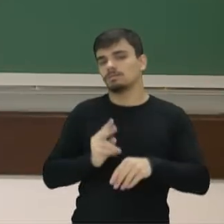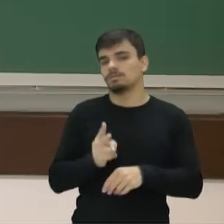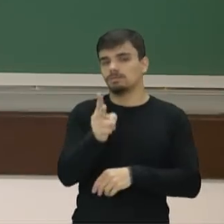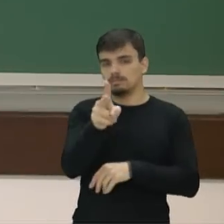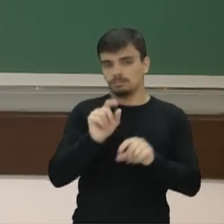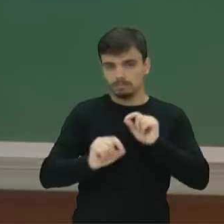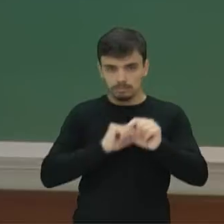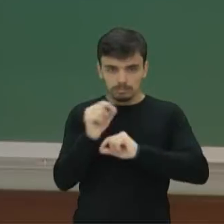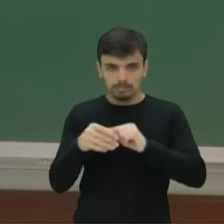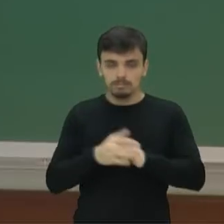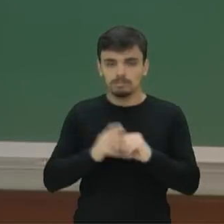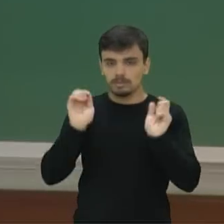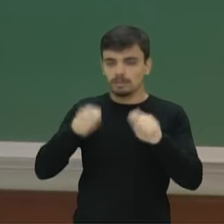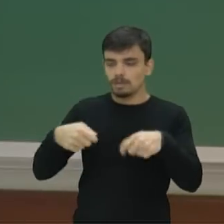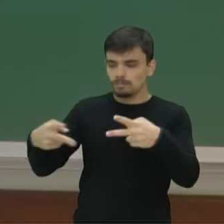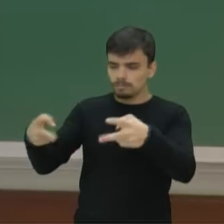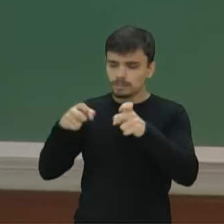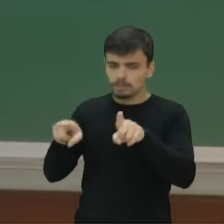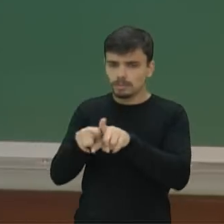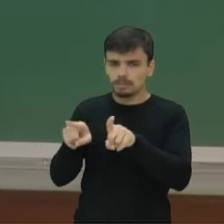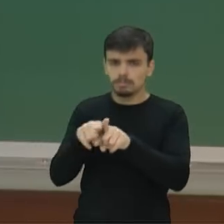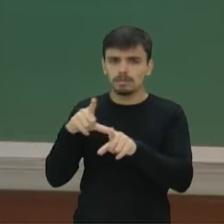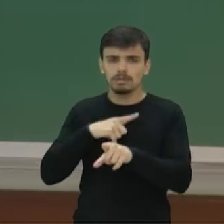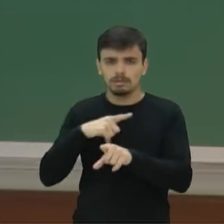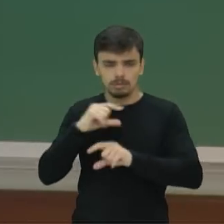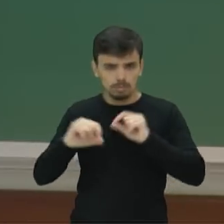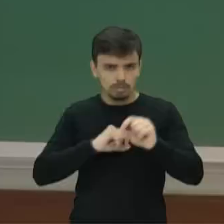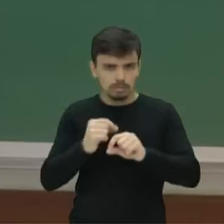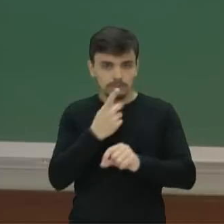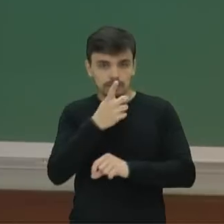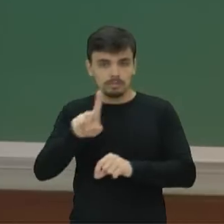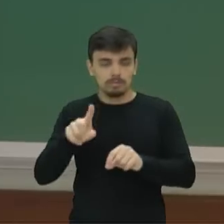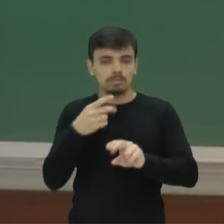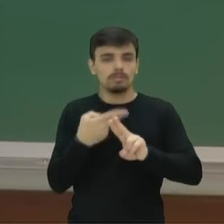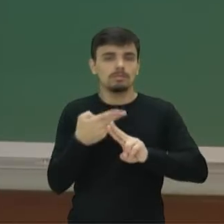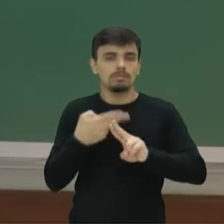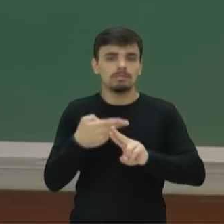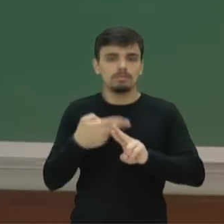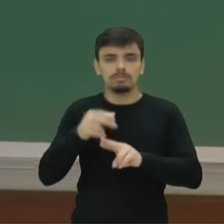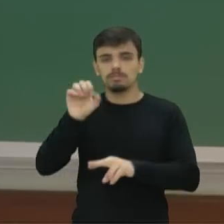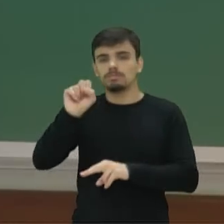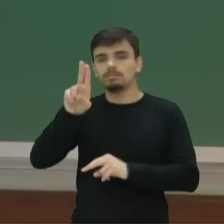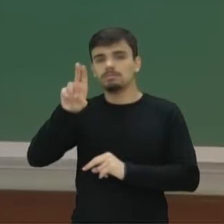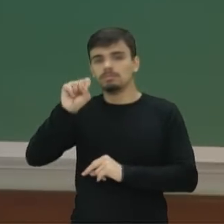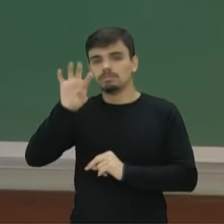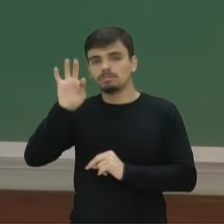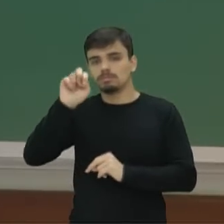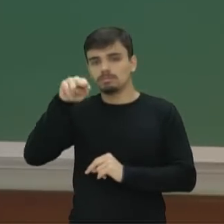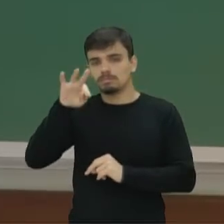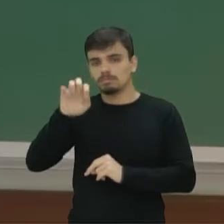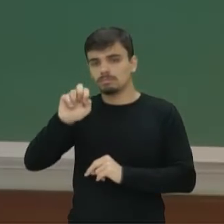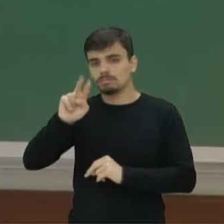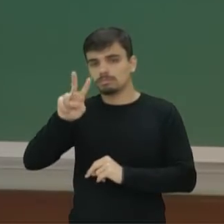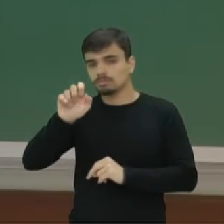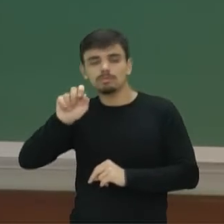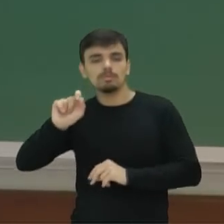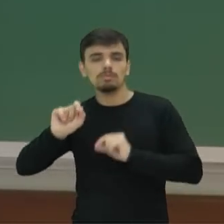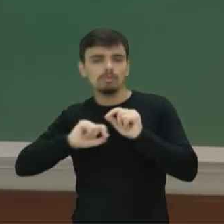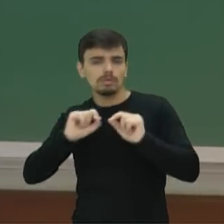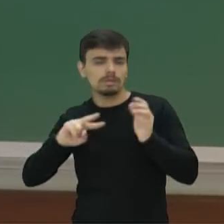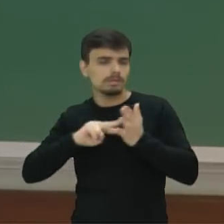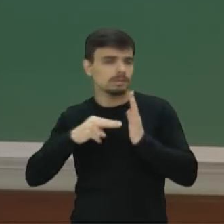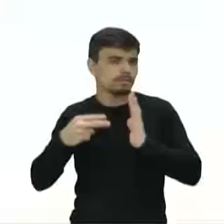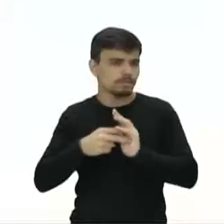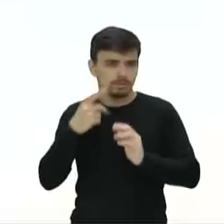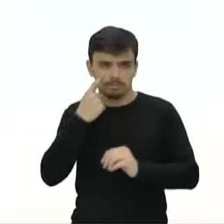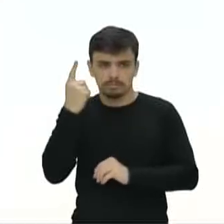ó, nós vamos perceber que nós também temos as unidades de uso sustentável. Olha só o que são as unidades de uso